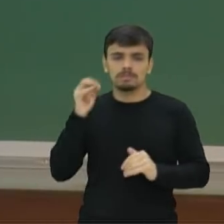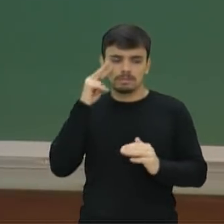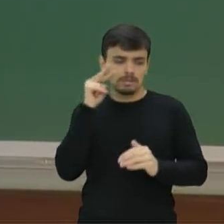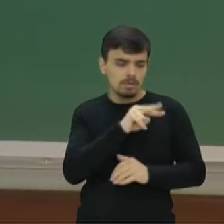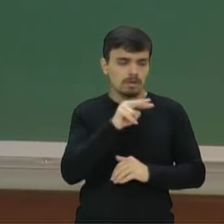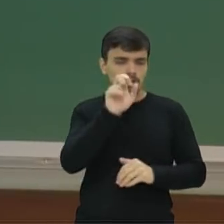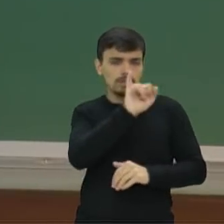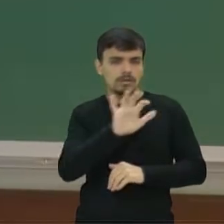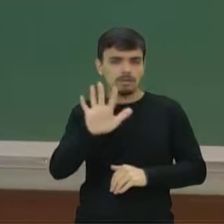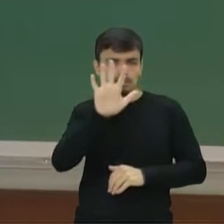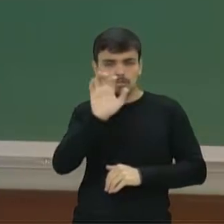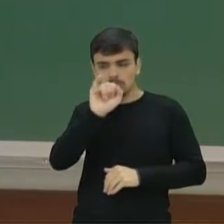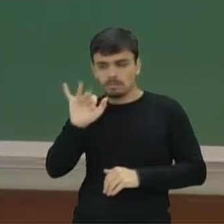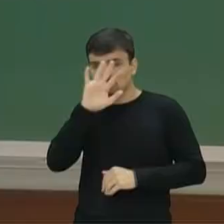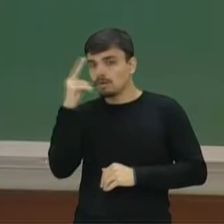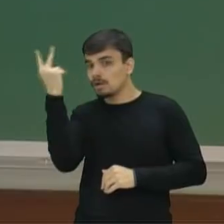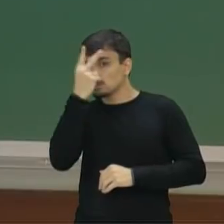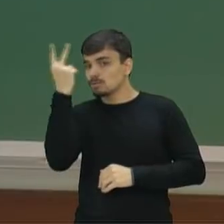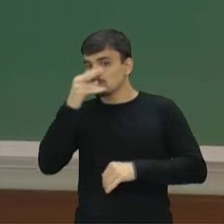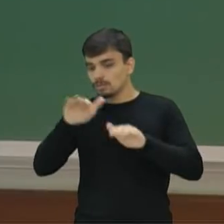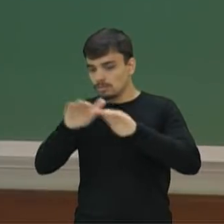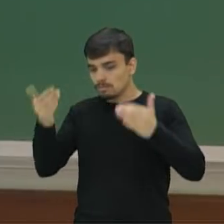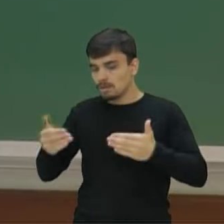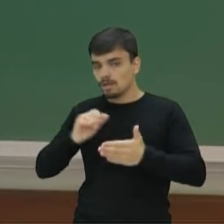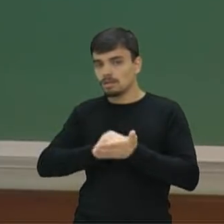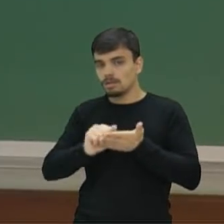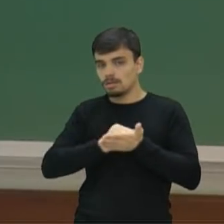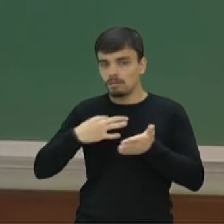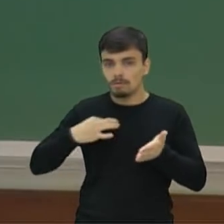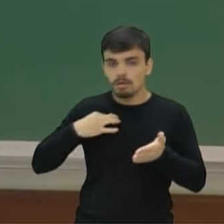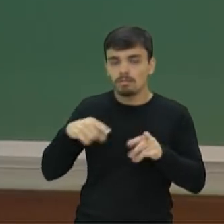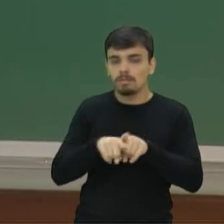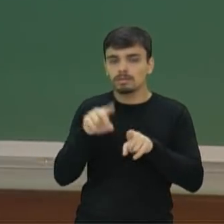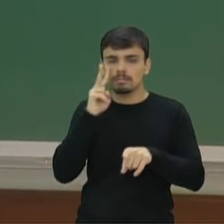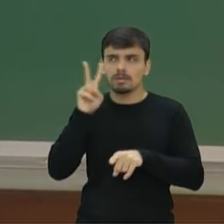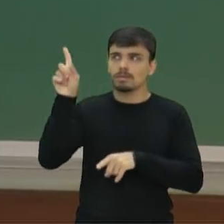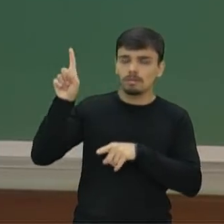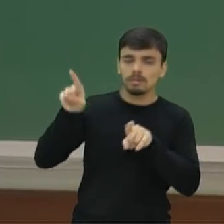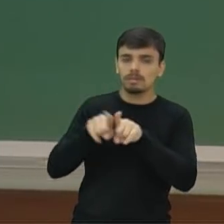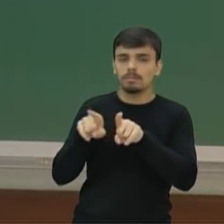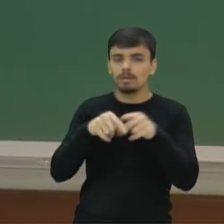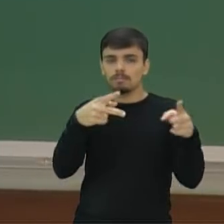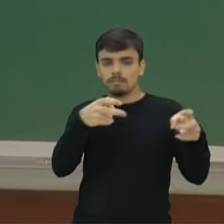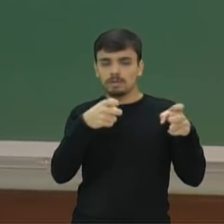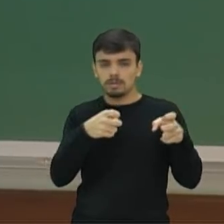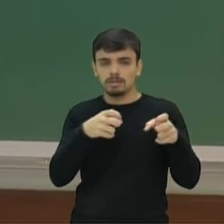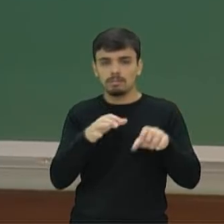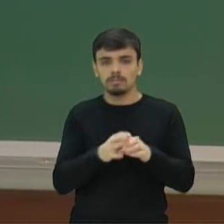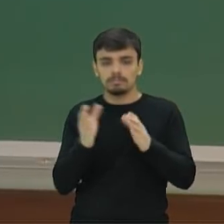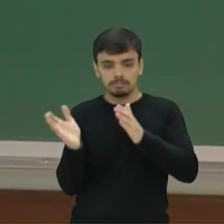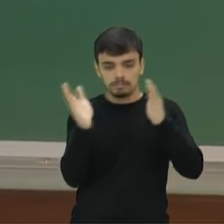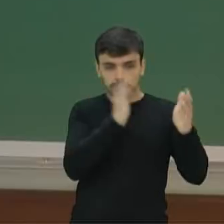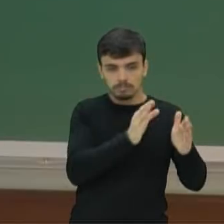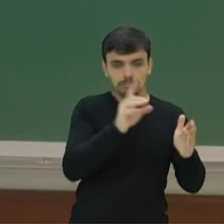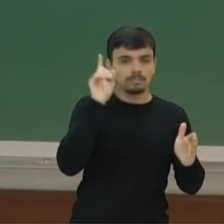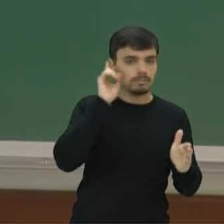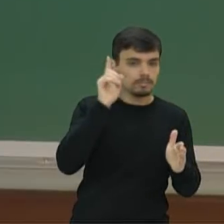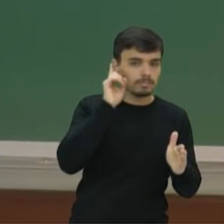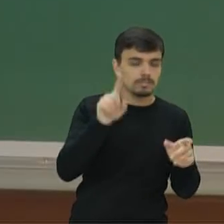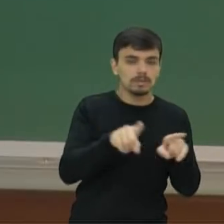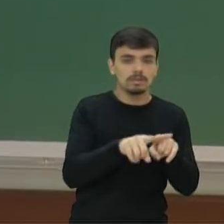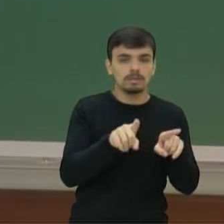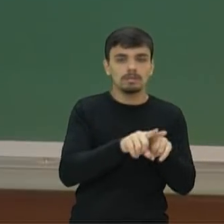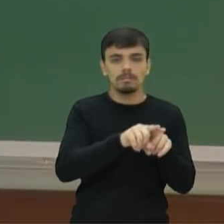imagem das 2 máquinas de lavar roupa que estão aparecendo na sua tela e você vê a máquina da direita branca e a da esquerda prata